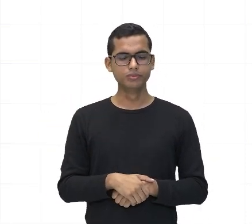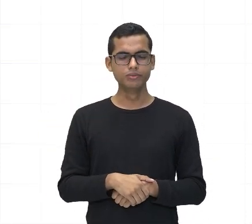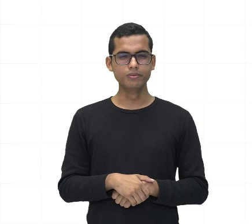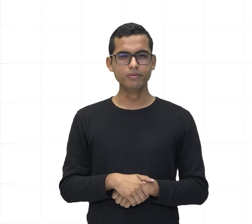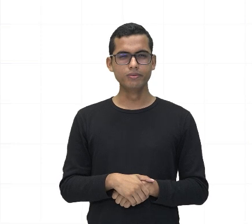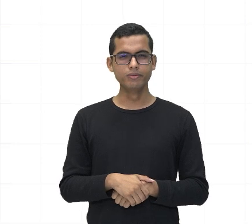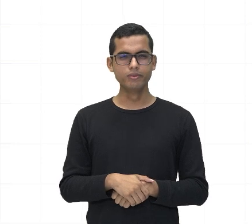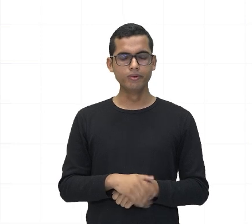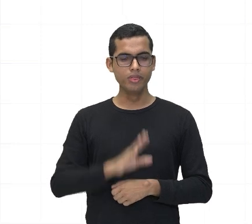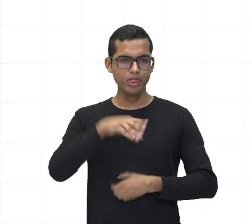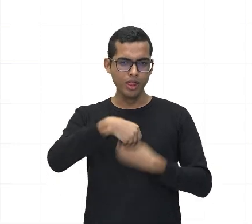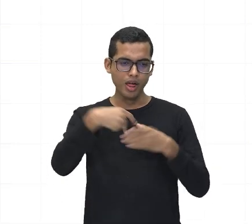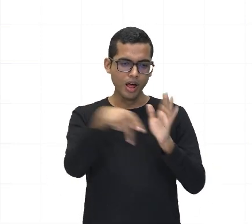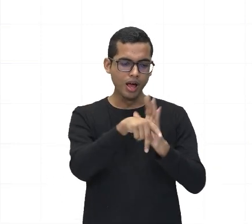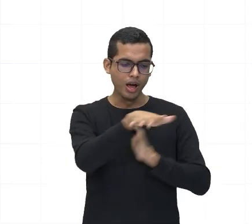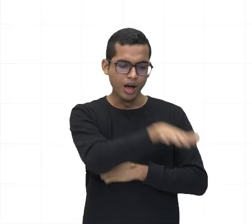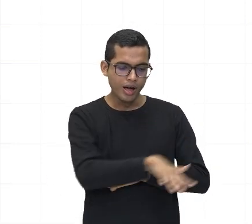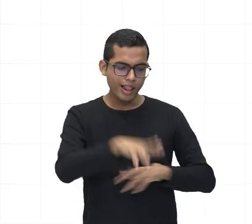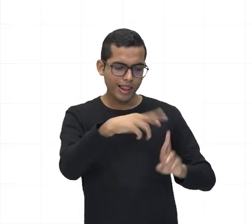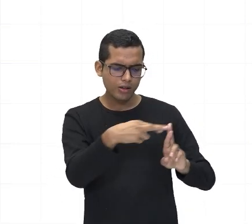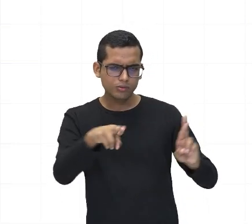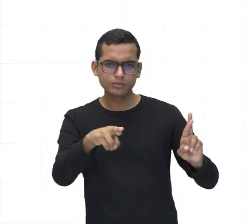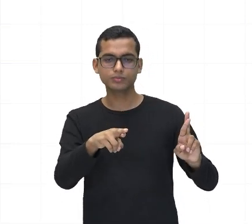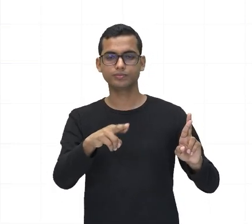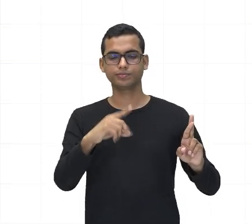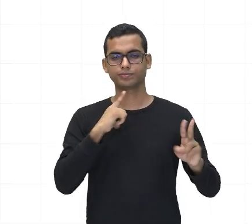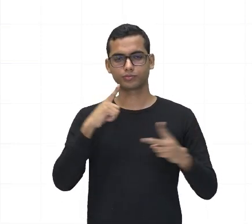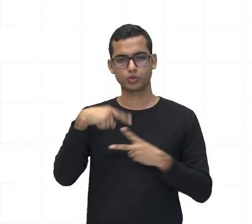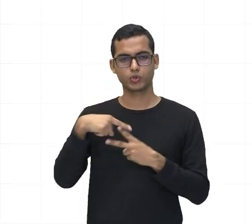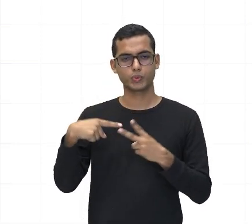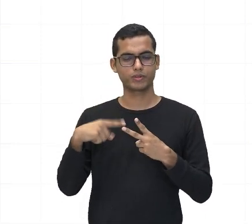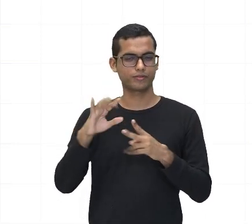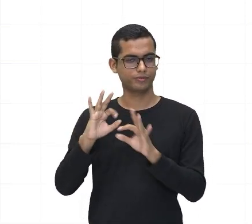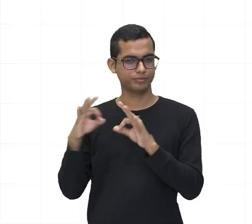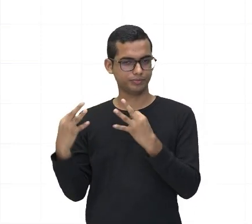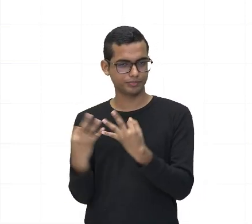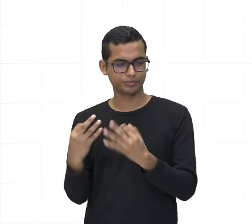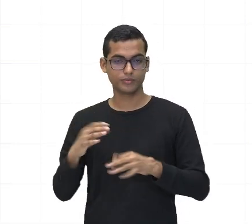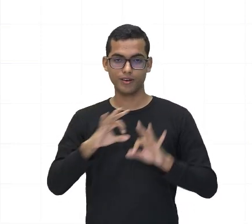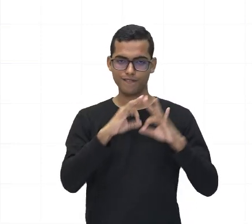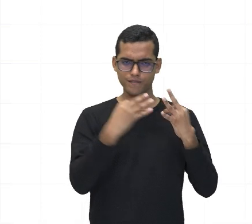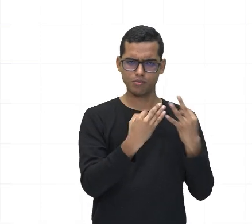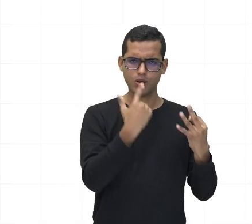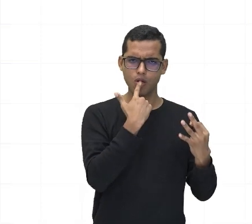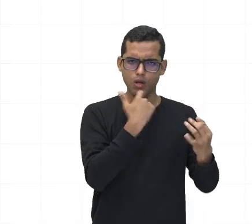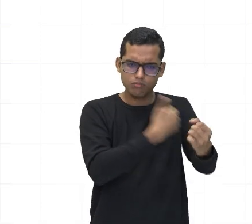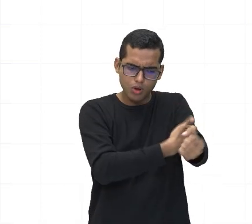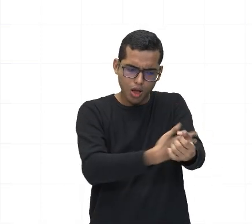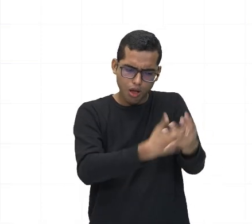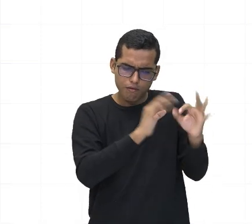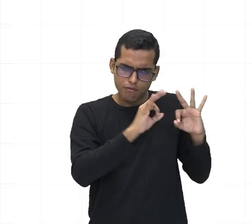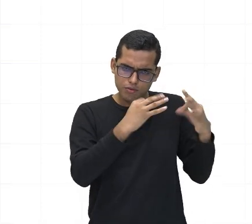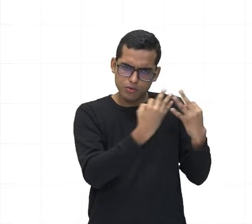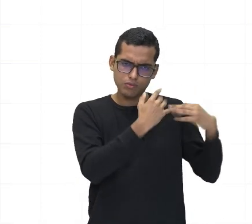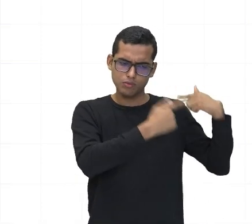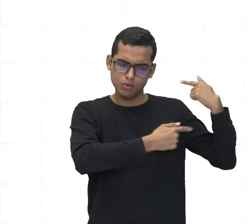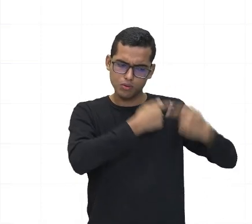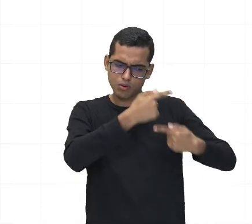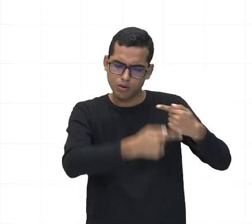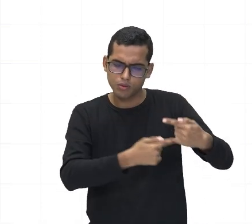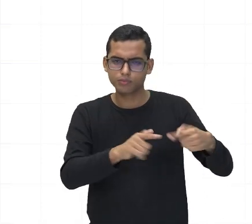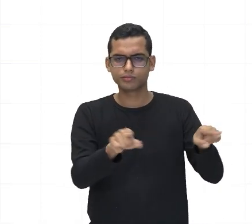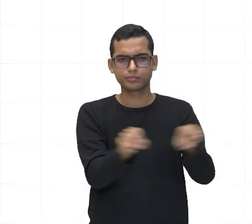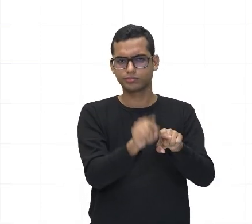meio religioso, a pessoa possui duas famílias: a família de sangue, ou a família de criação, a família